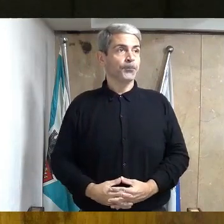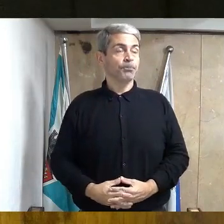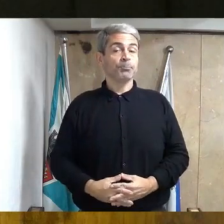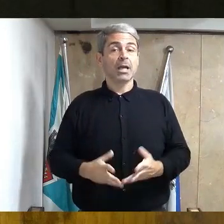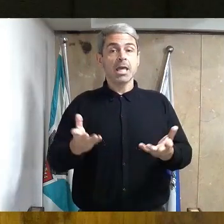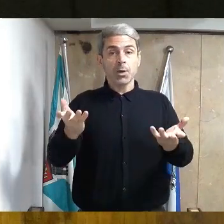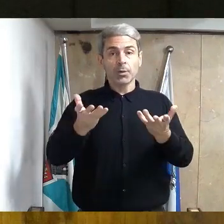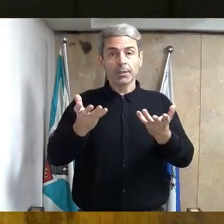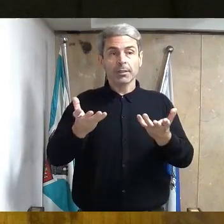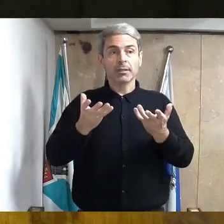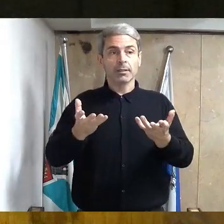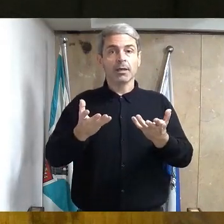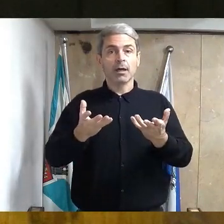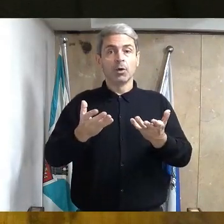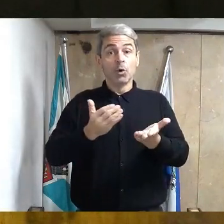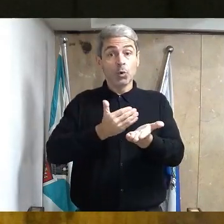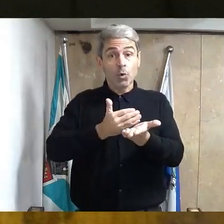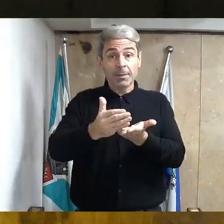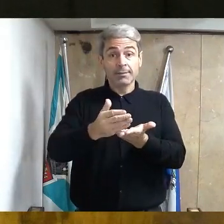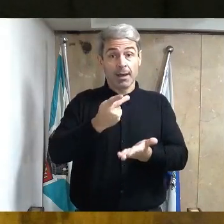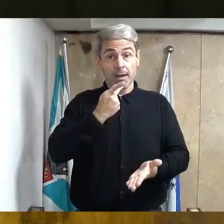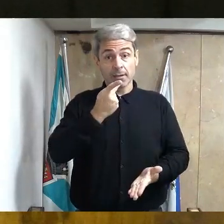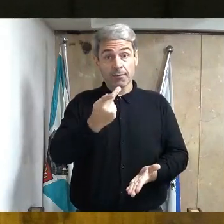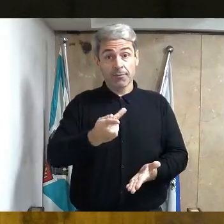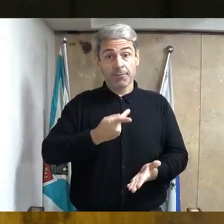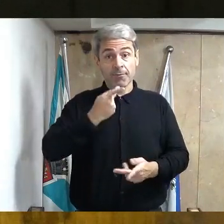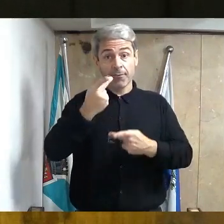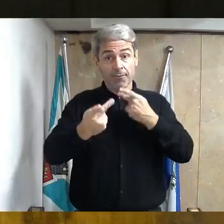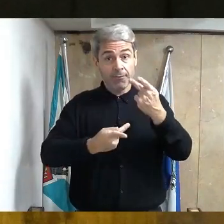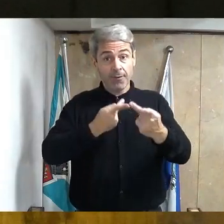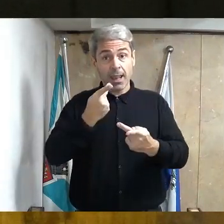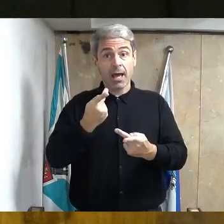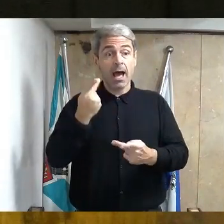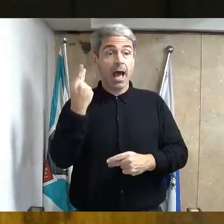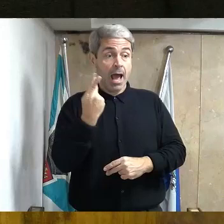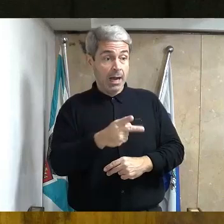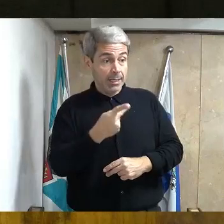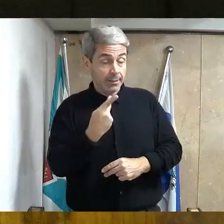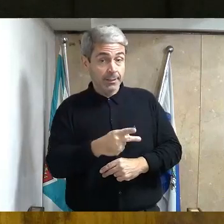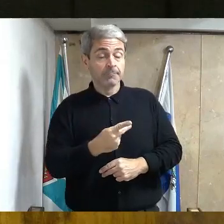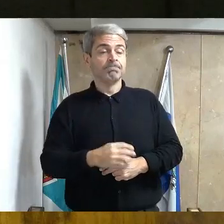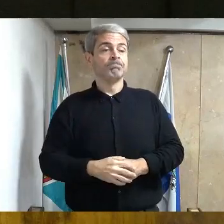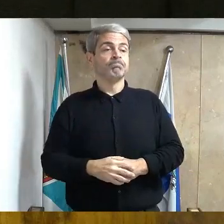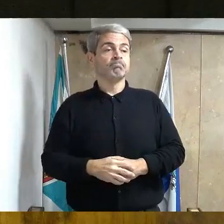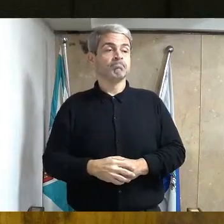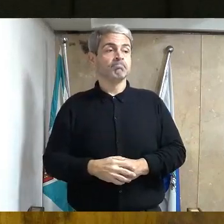Quero abrir o meu discurso nesta casa legislativa